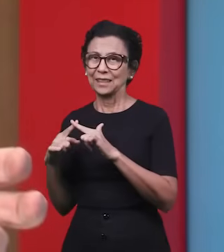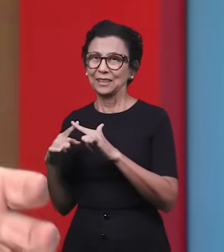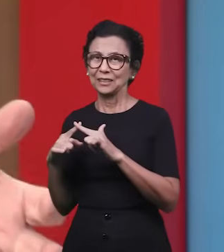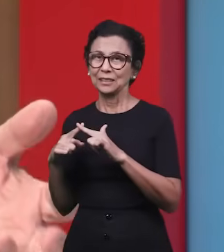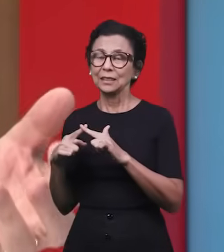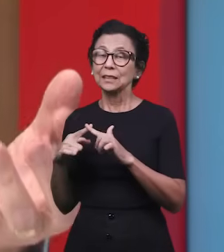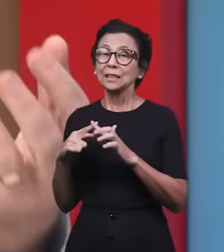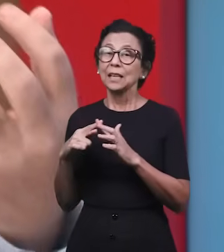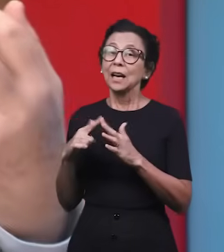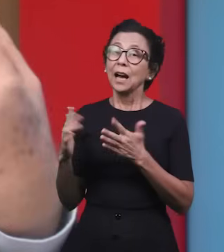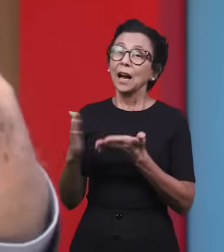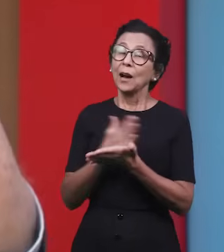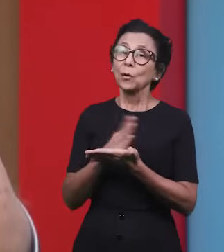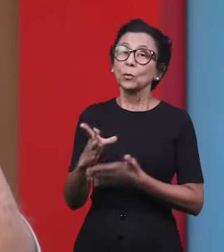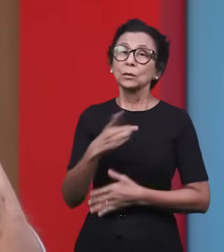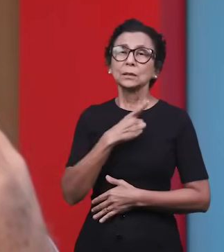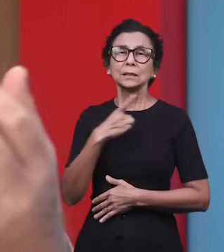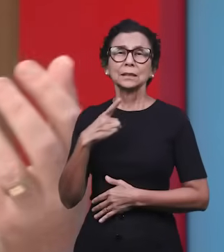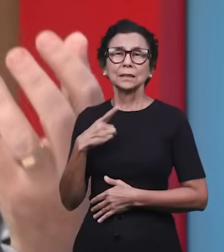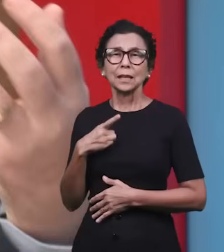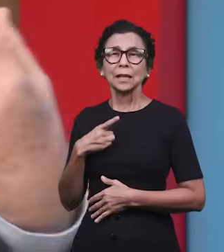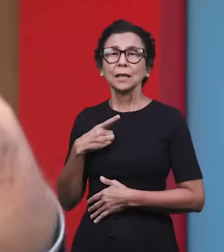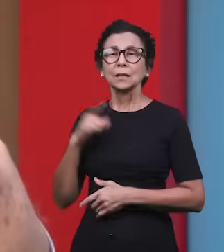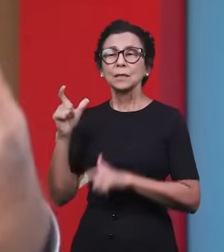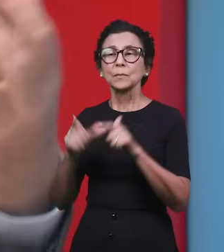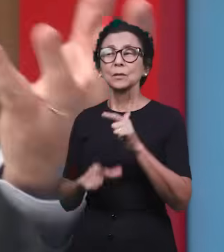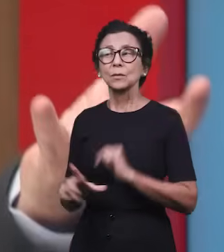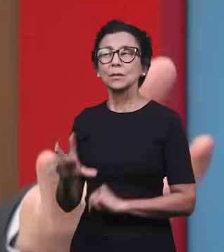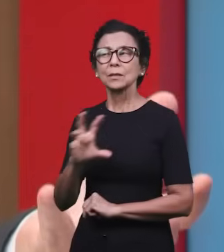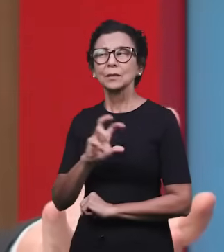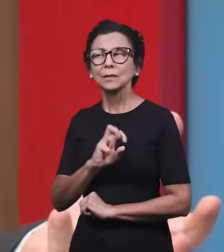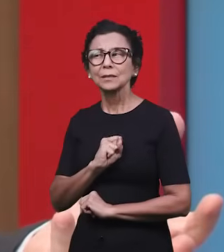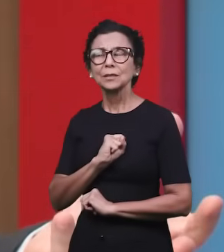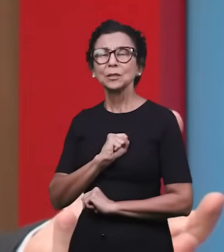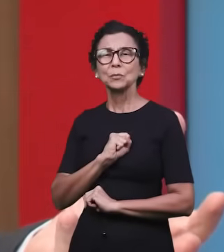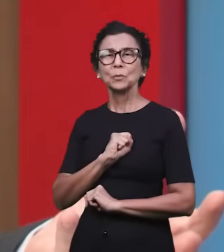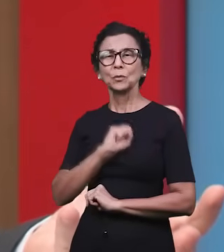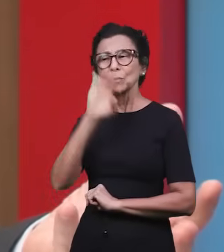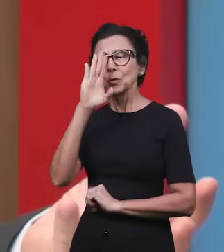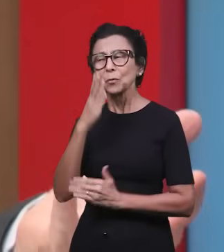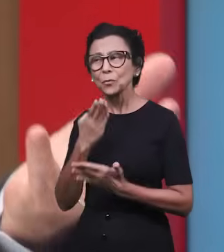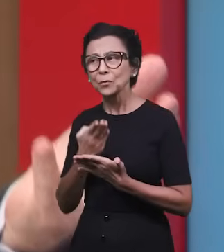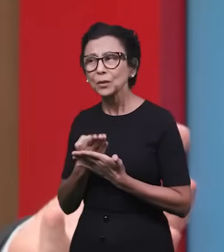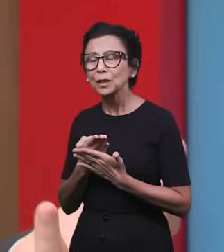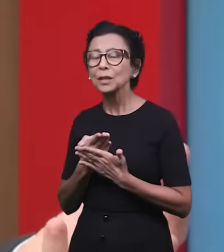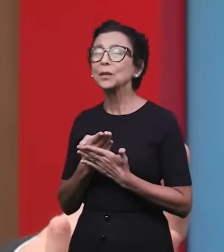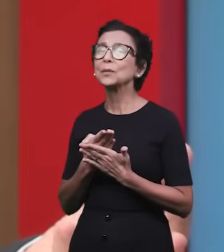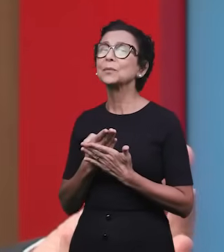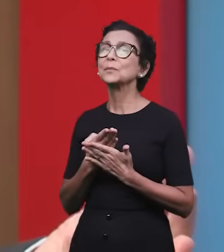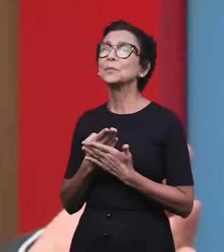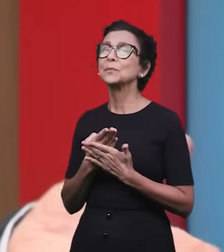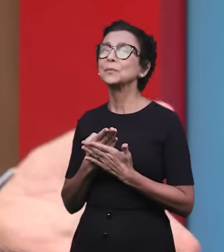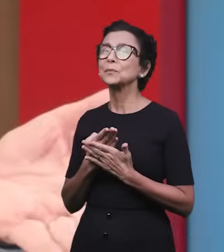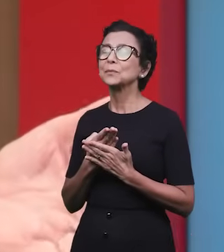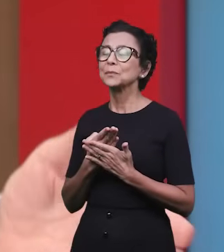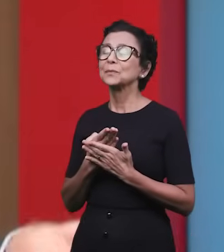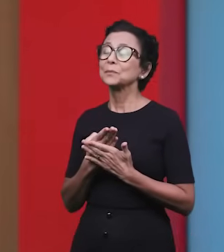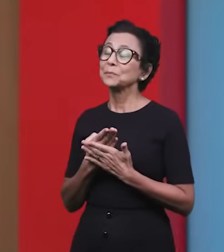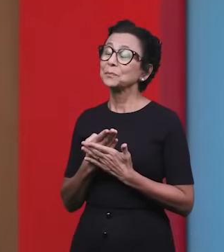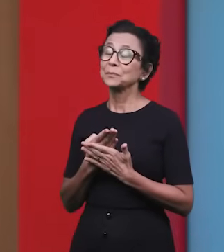alguns é mais bem aceito pelo rebanho no serviço do diácono? E eu entendo